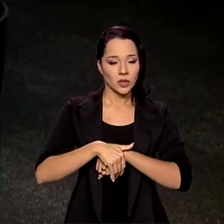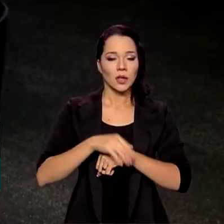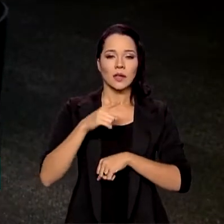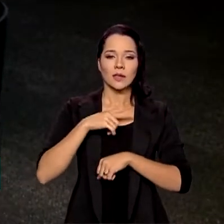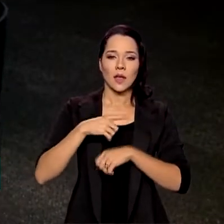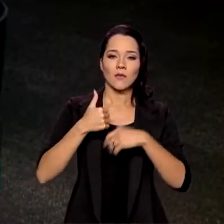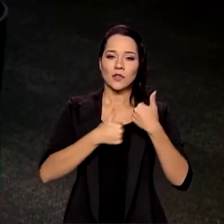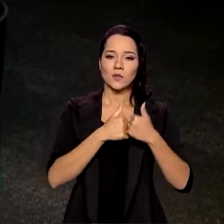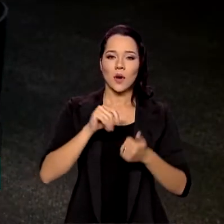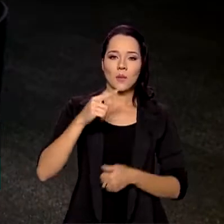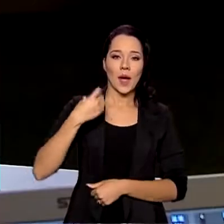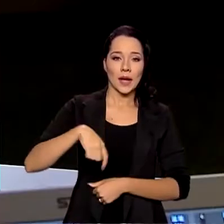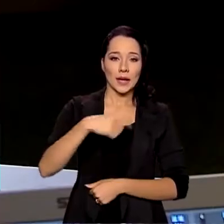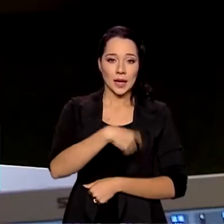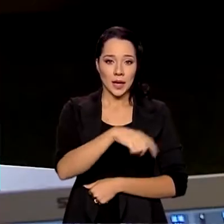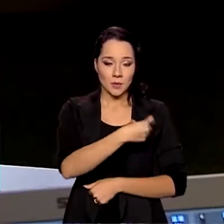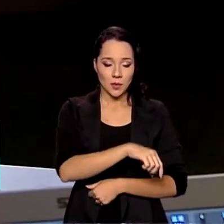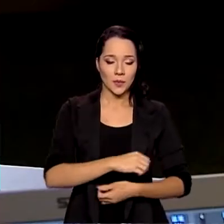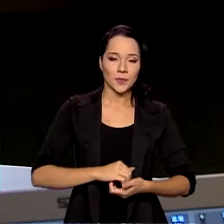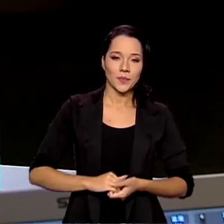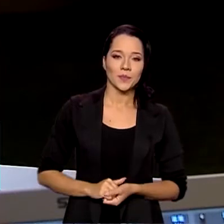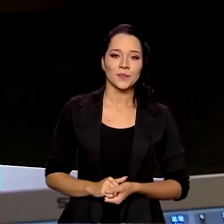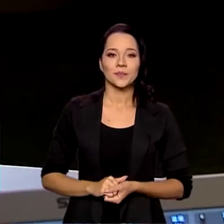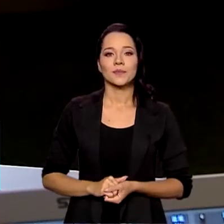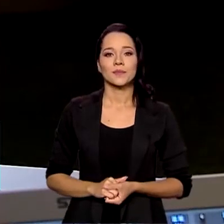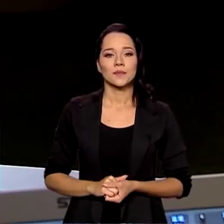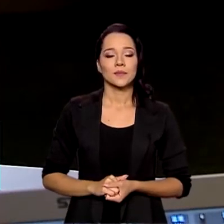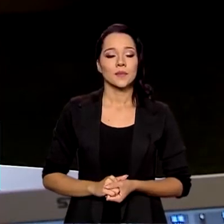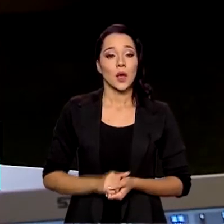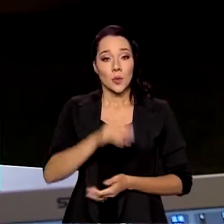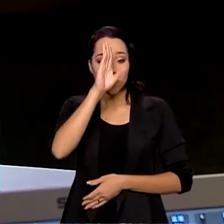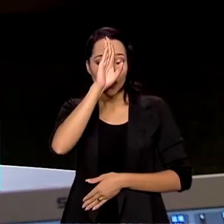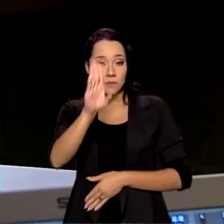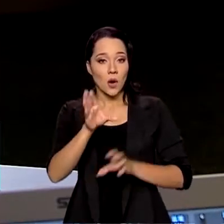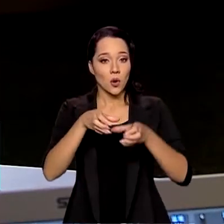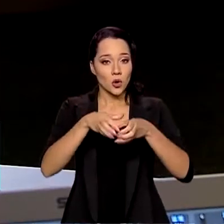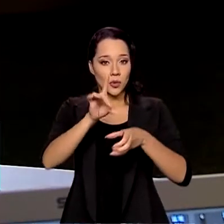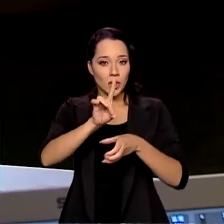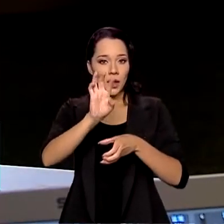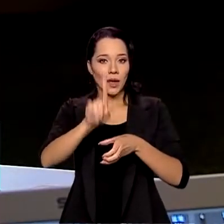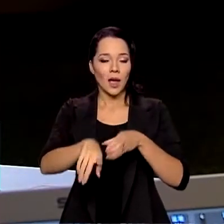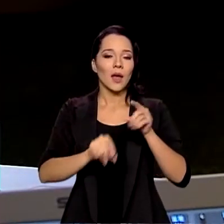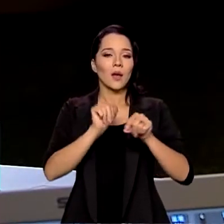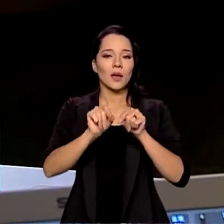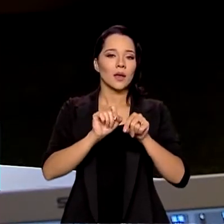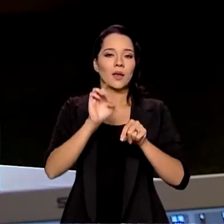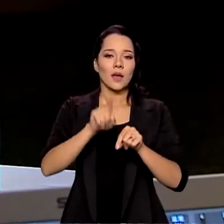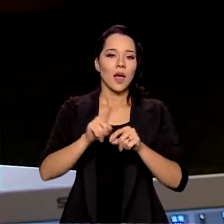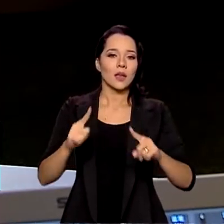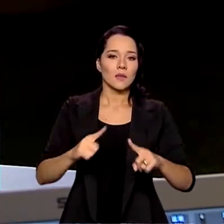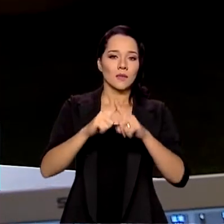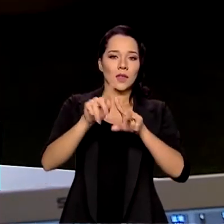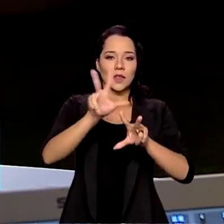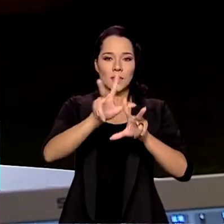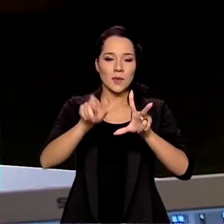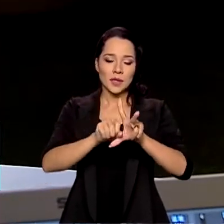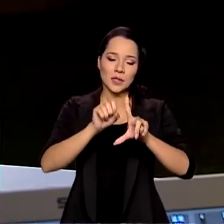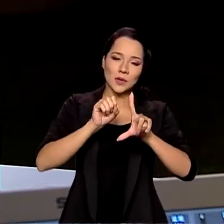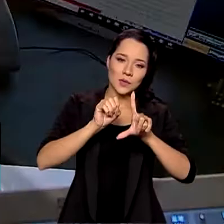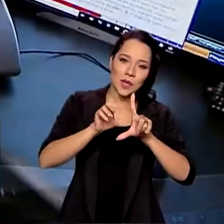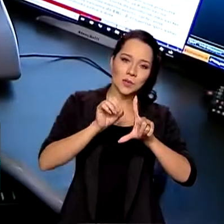bola rola para Grêmio e Corinthians, Palmeiras e Atlético Paranaense. O destaque da Série D fica por conta do jogo que a TV Brasil